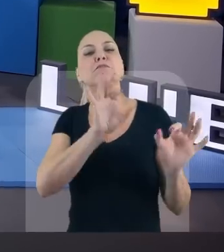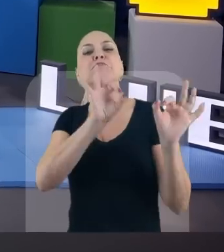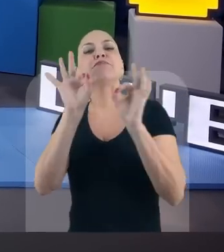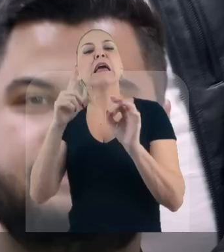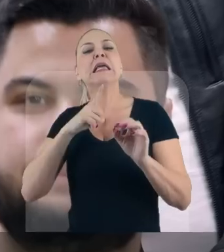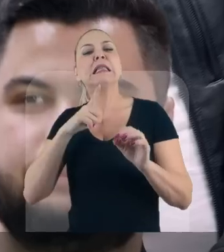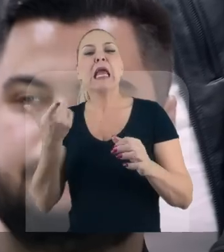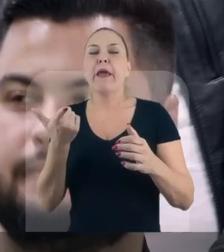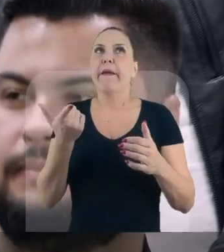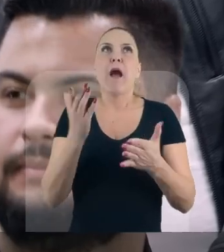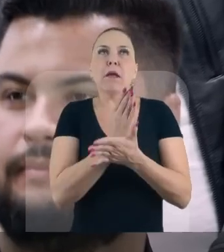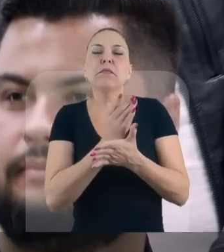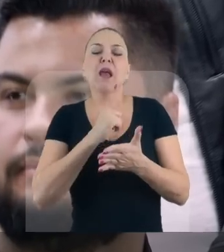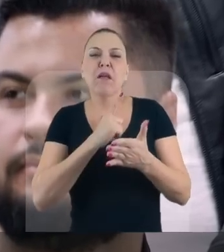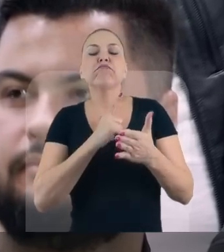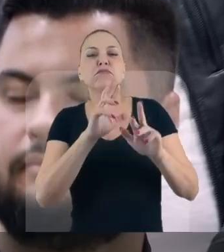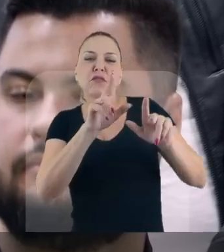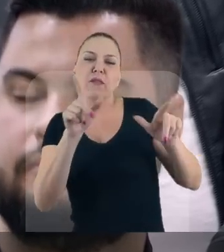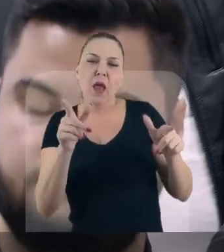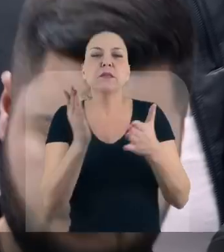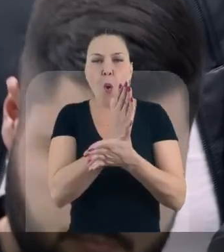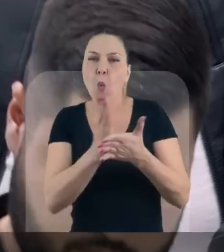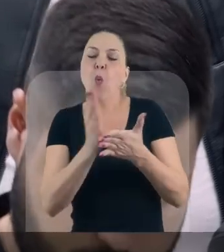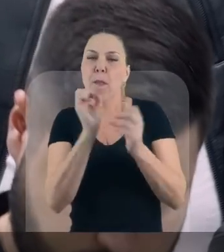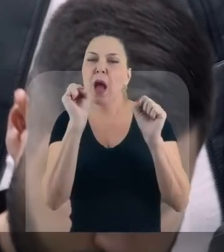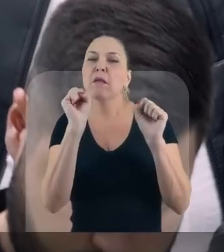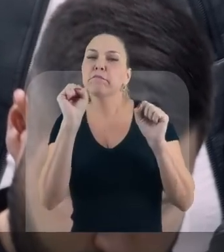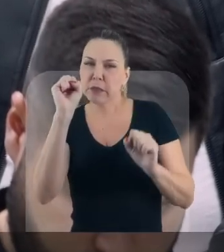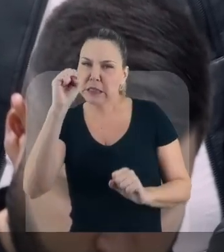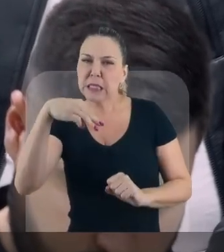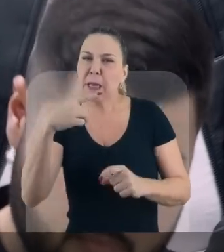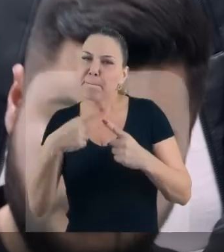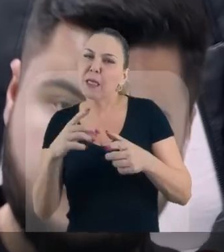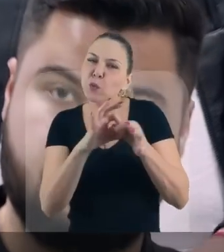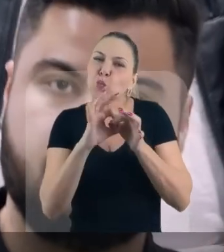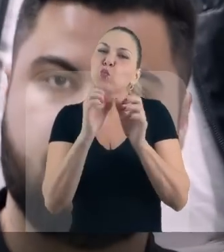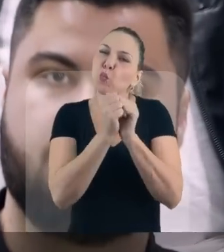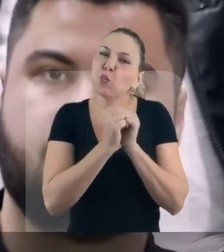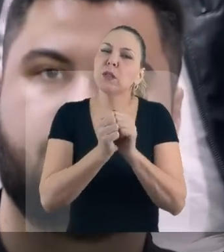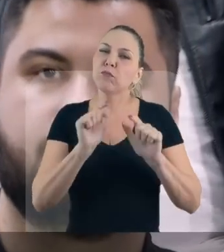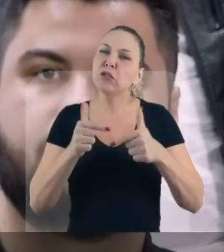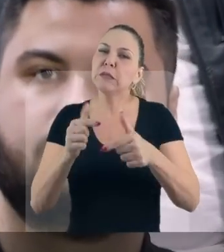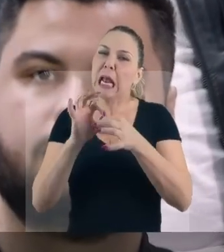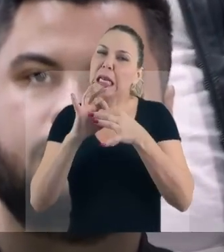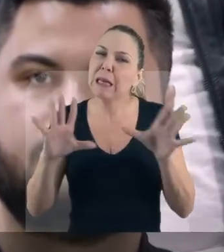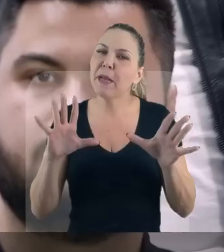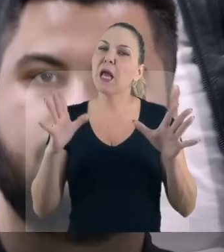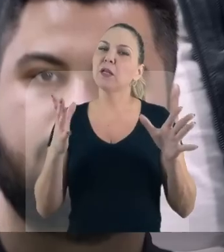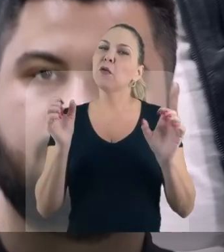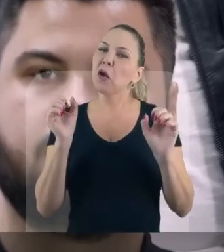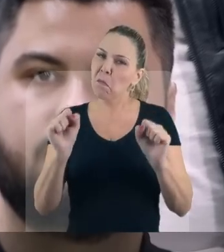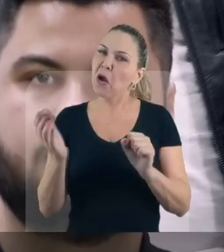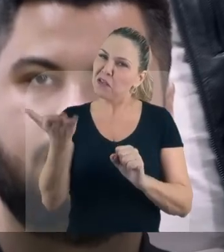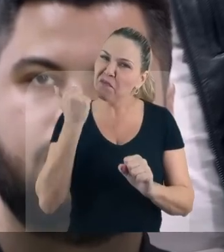tem alguma divergência, mas que entende, assim como o Holliday, que a gente tem que estar junto, né, para defender princípios, valores, a nossa liberdade, que você pode estar junto da